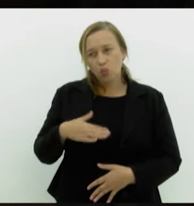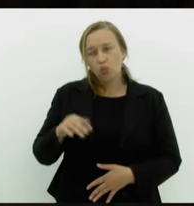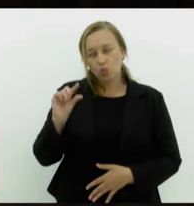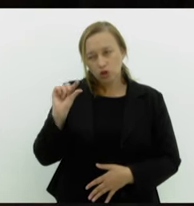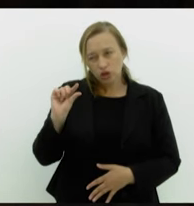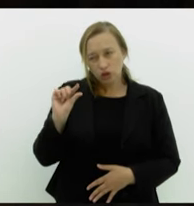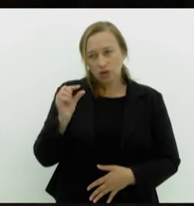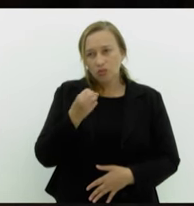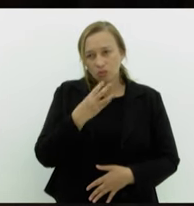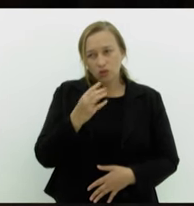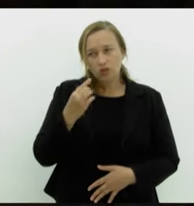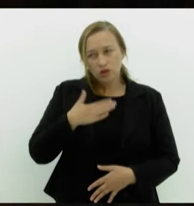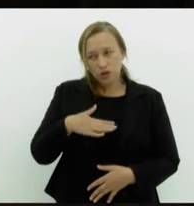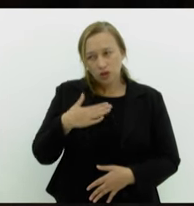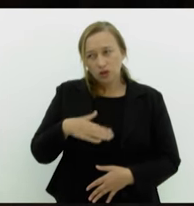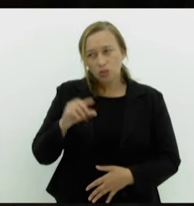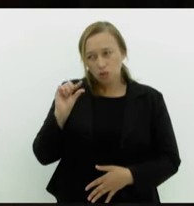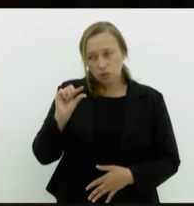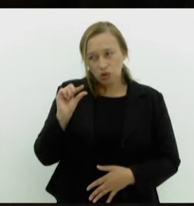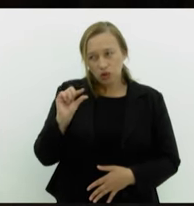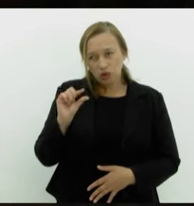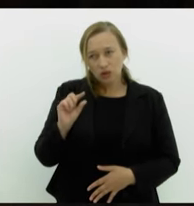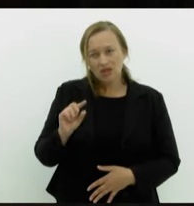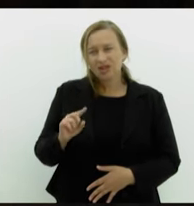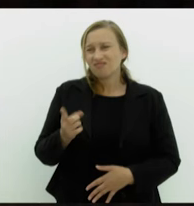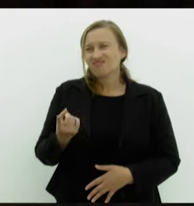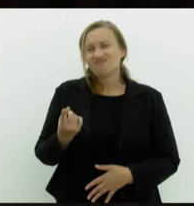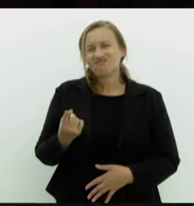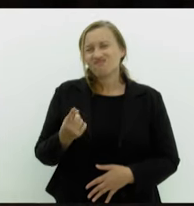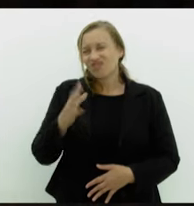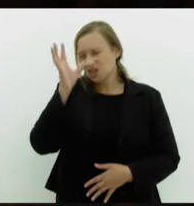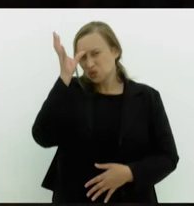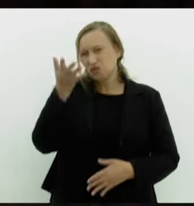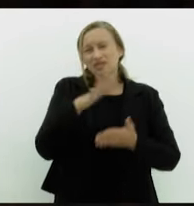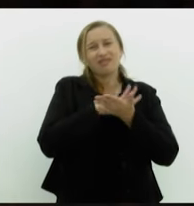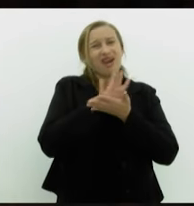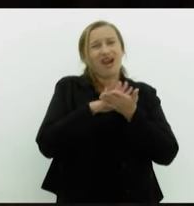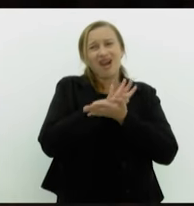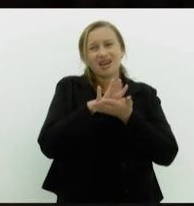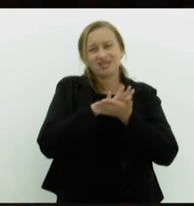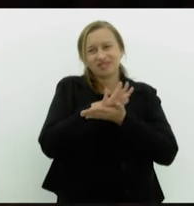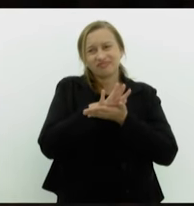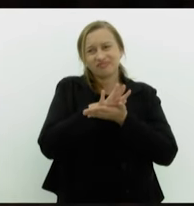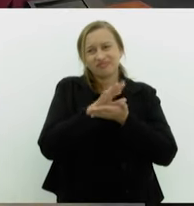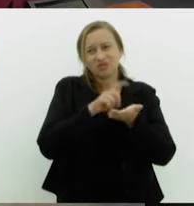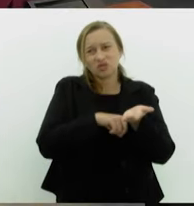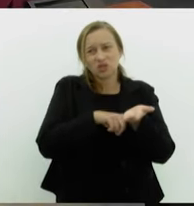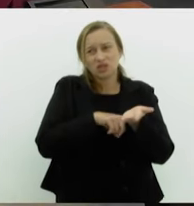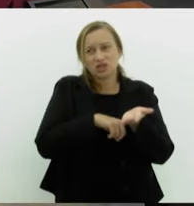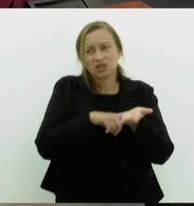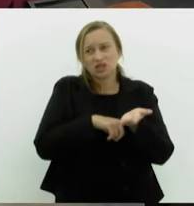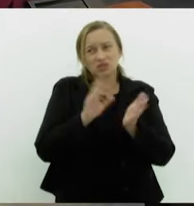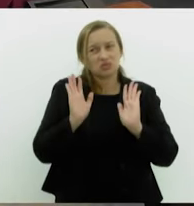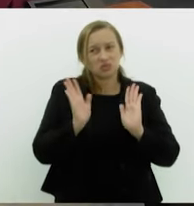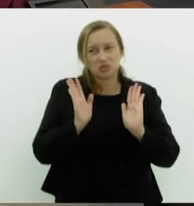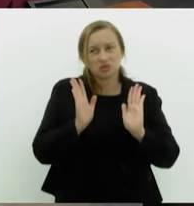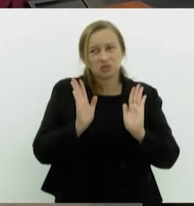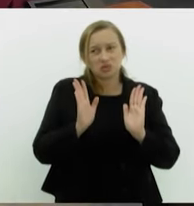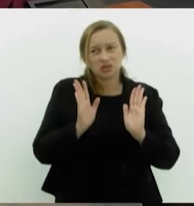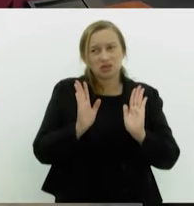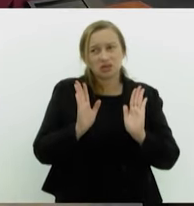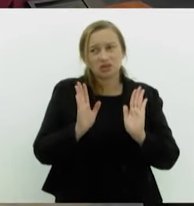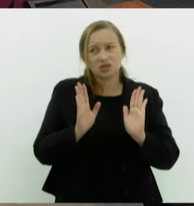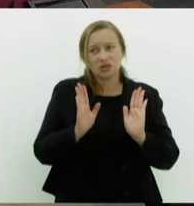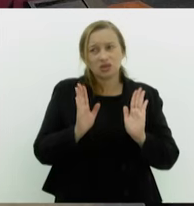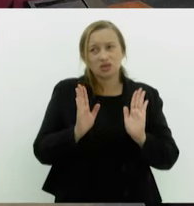bom. Vamos esfriar um pouquinho os ânimos aqui, que não adianta que a gente não vai resolver nada com os ânimos quentes. Presidente, é água quente, não adianta.